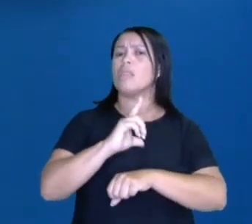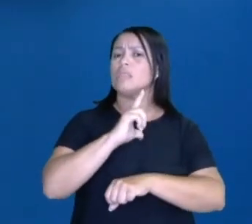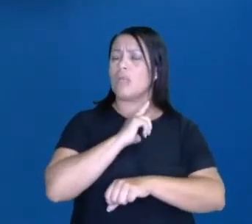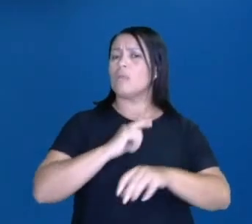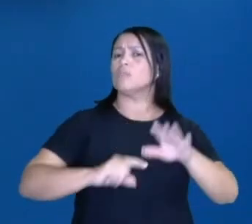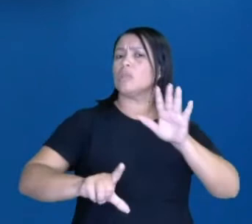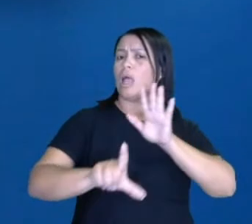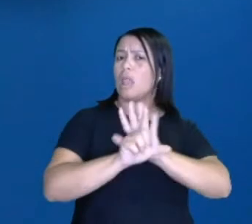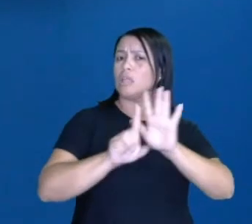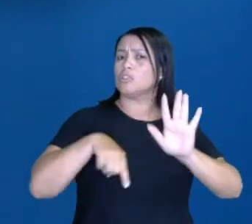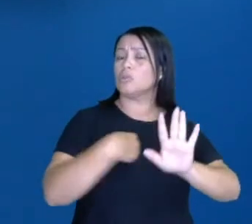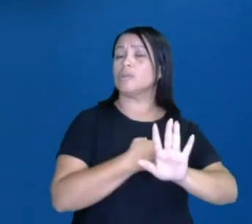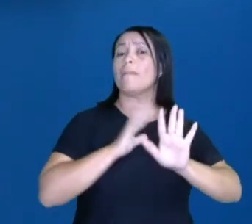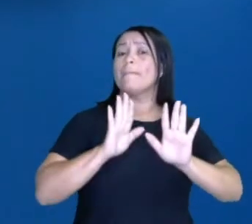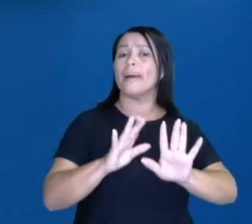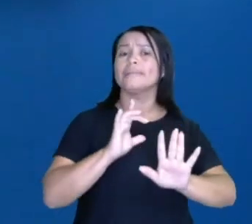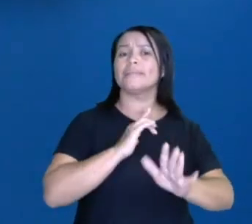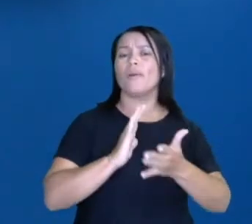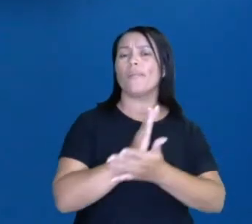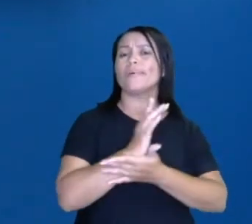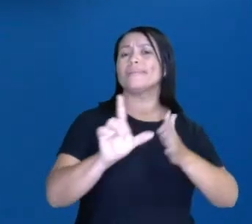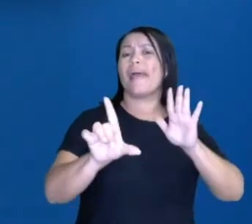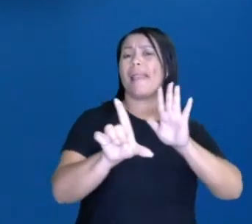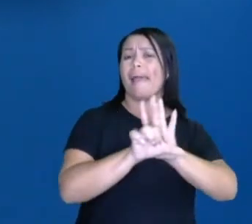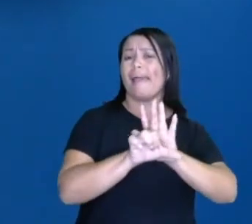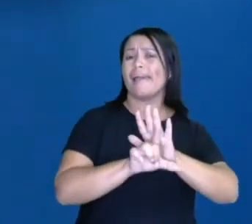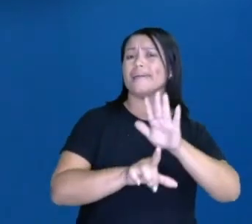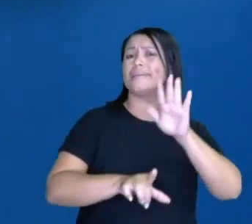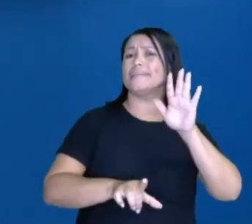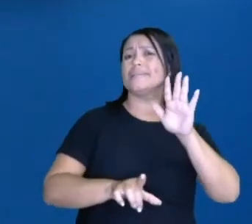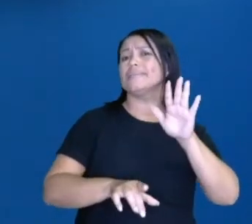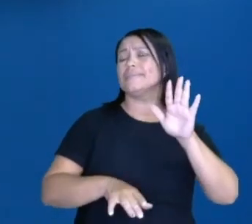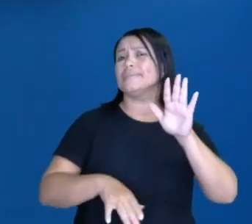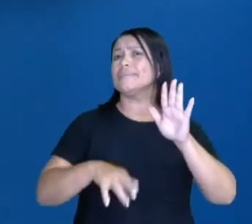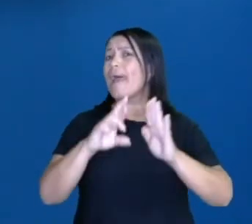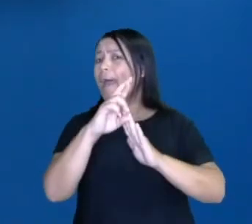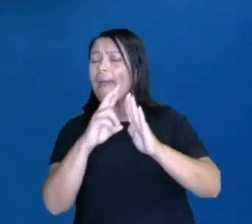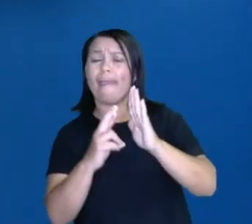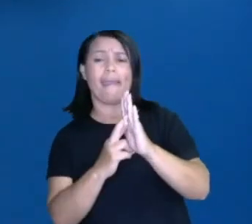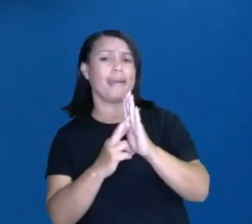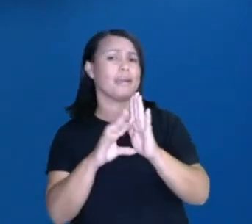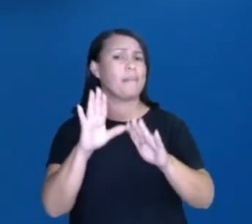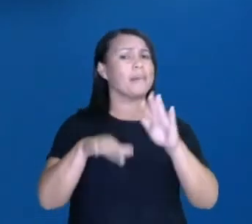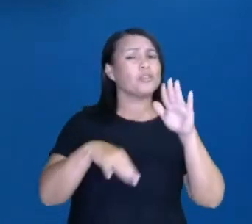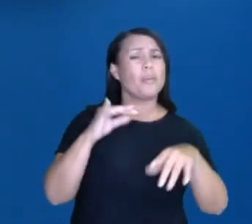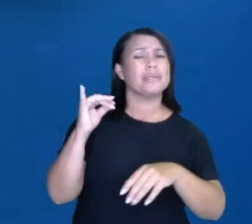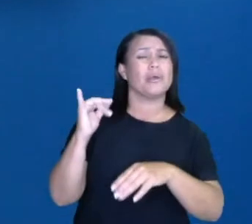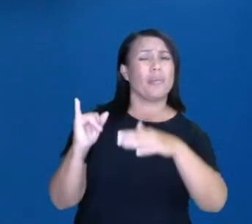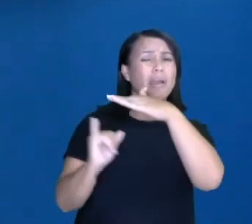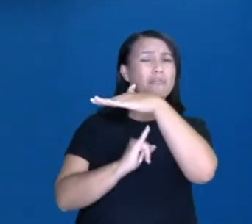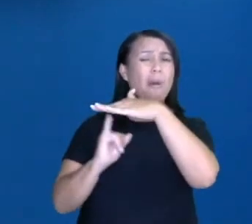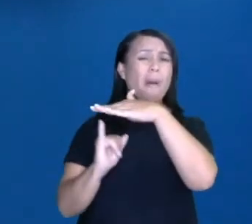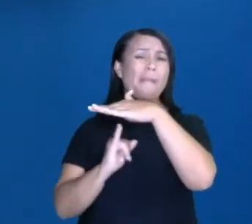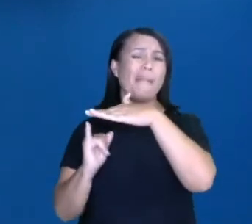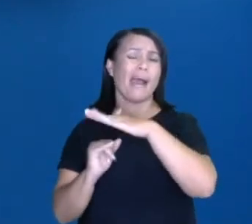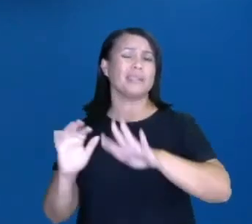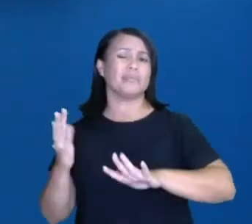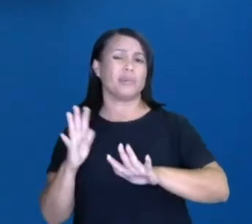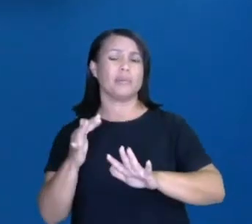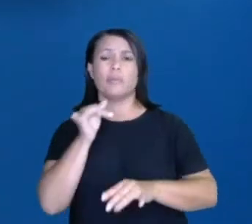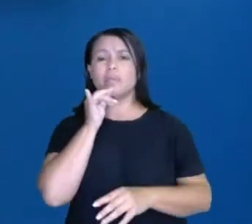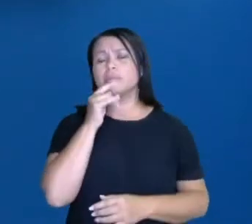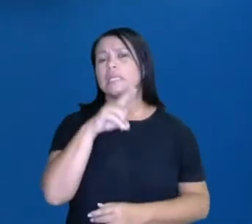leis, porém existem leis paralelas ou regras paralelas, informais, vamos dizer assim, de